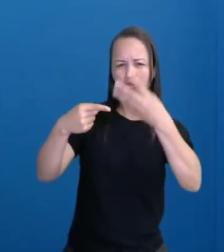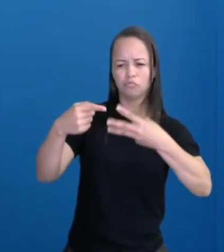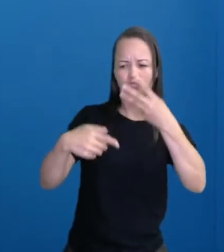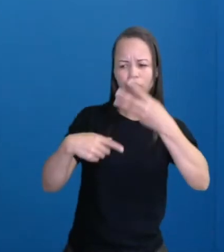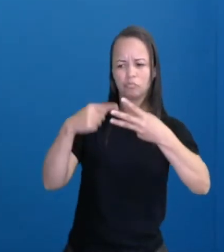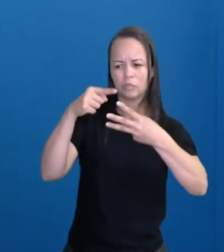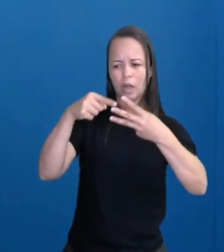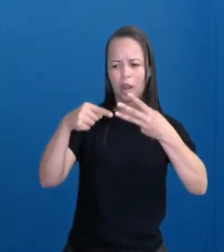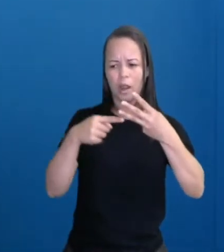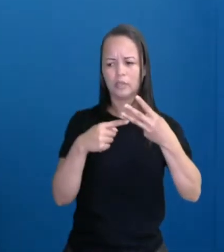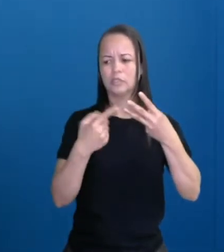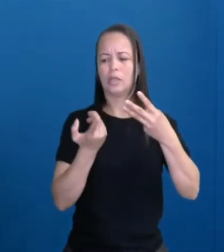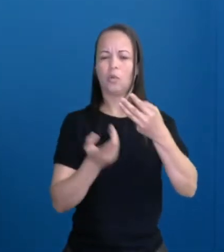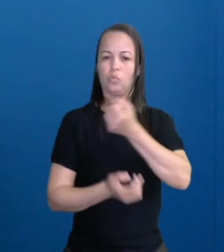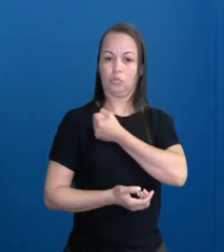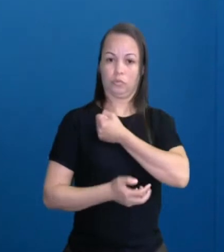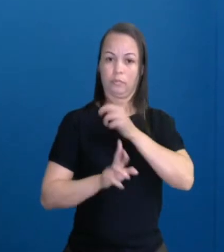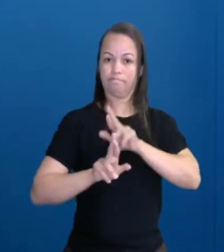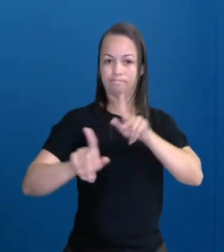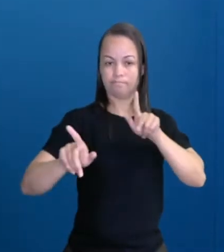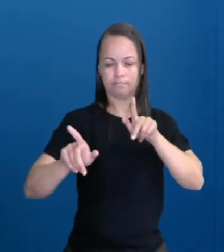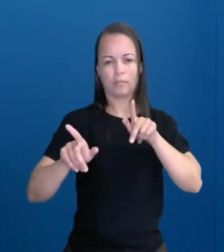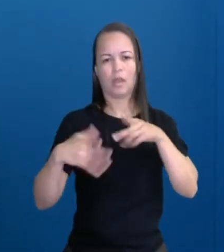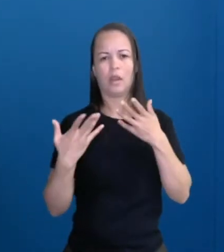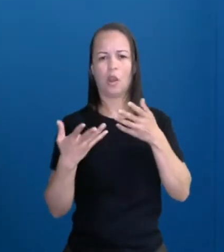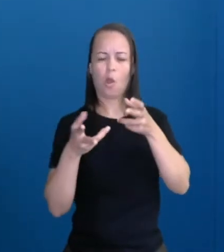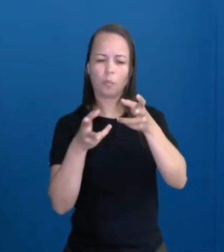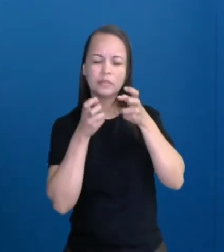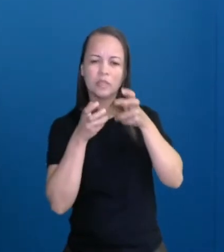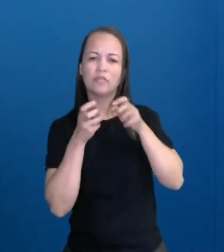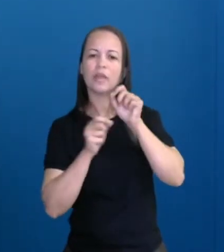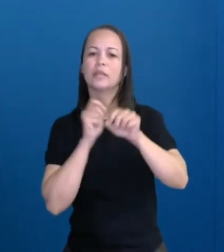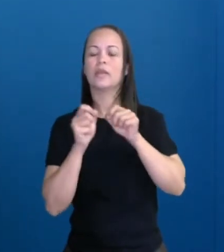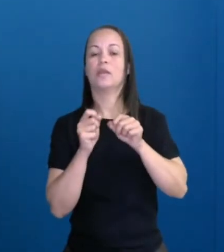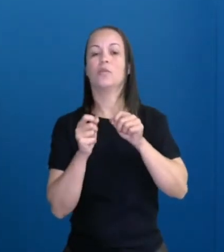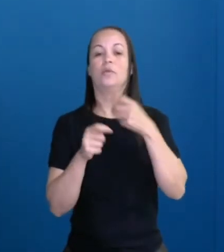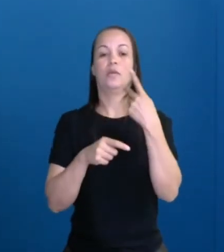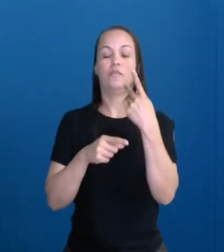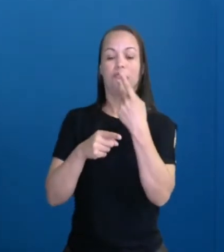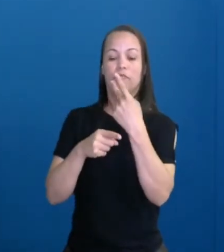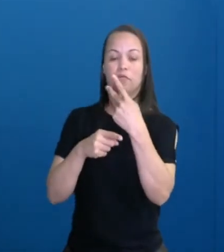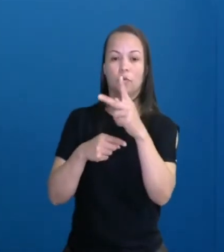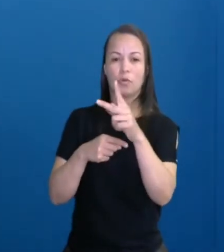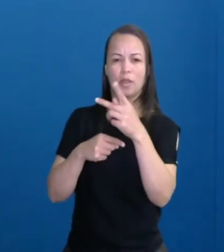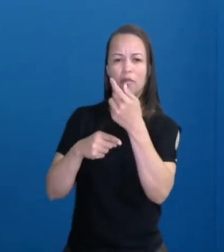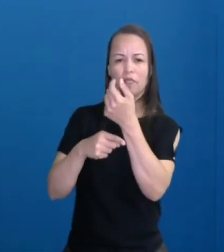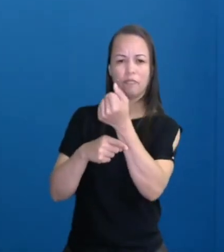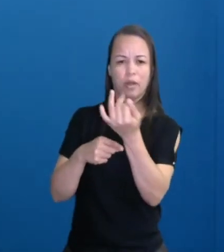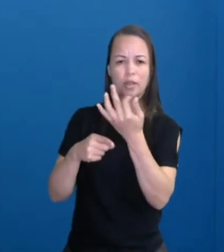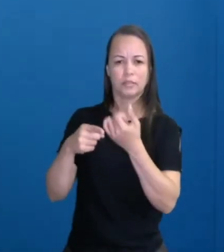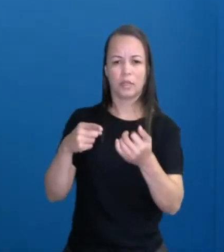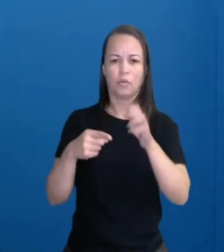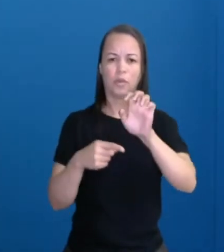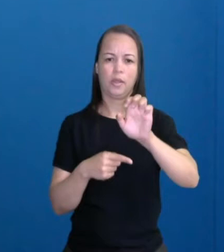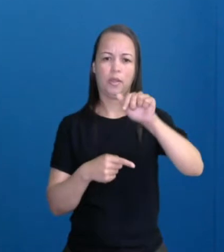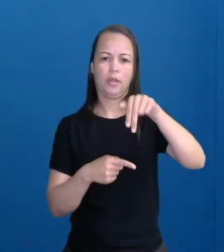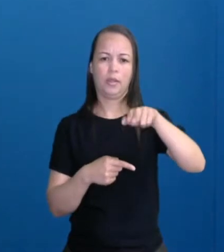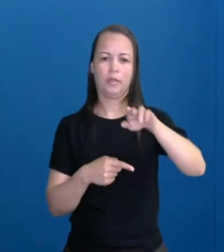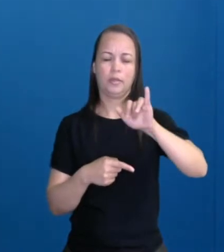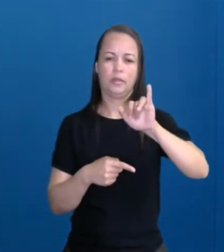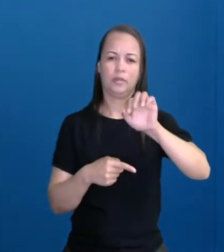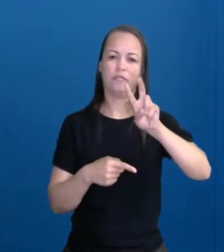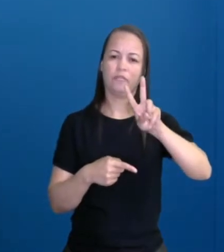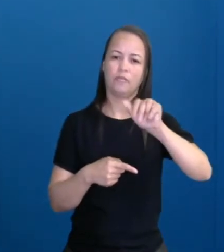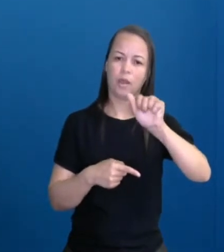estarem escritas com números diferentes, notemos que elas são frações equivalentes, tá? Essas 3 frações podem